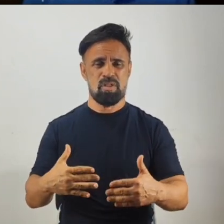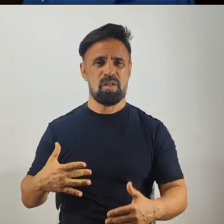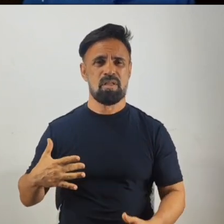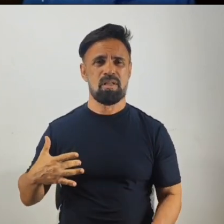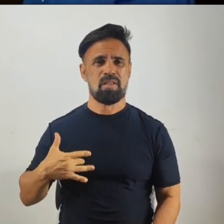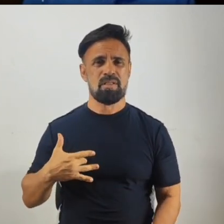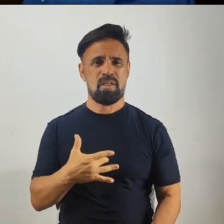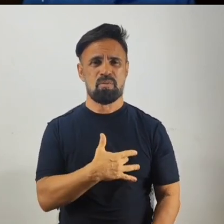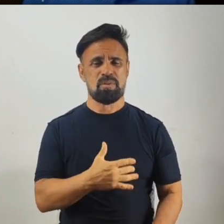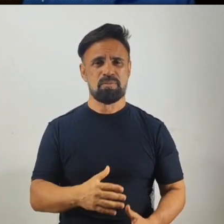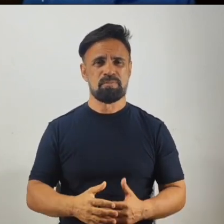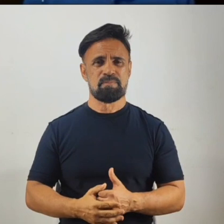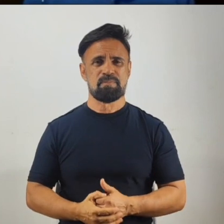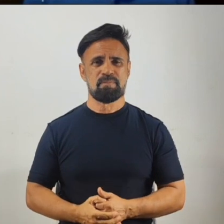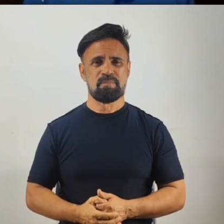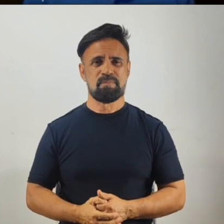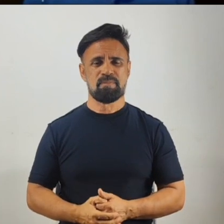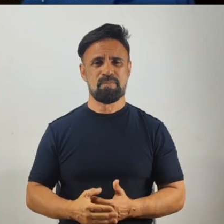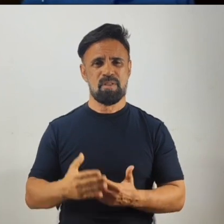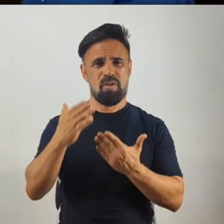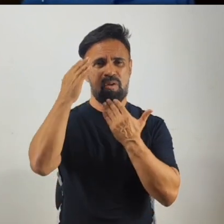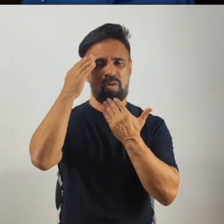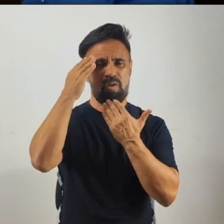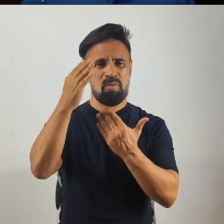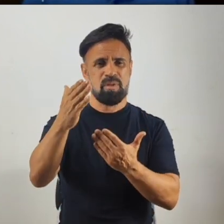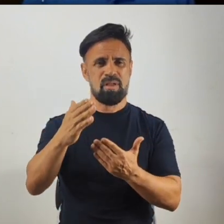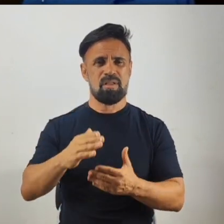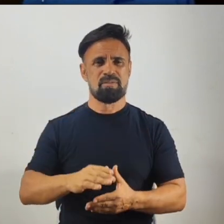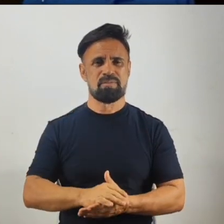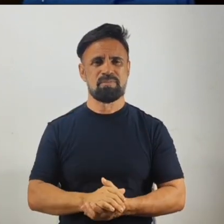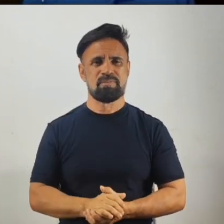Sanitária, Anvisa, Ministério da Saúde.